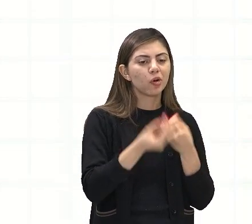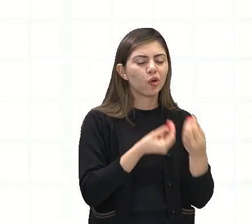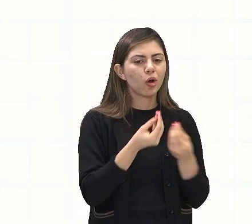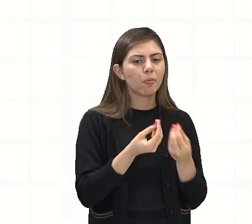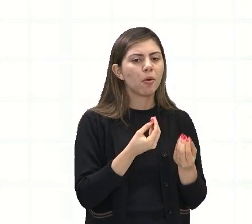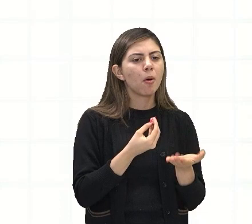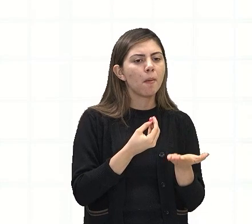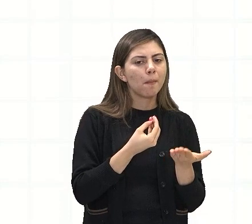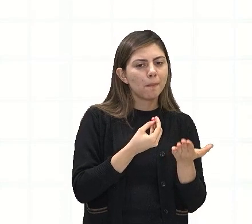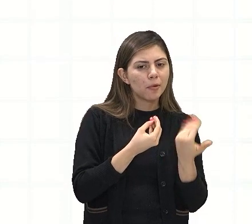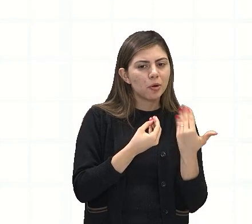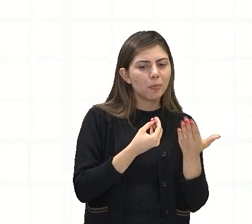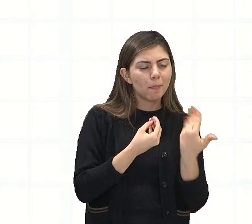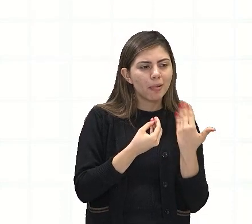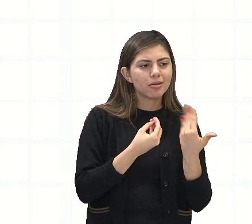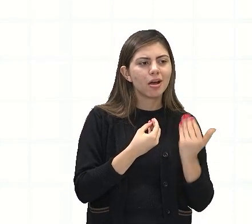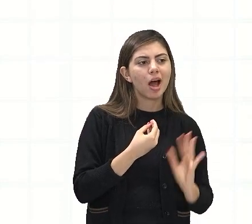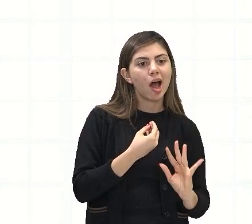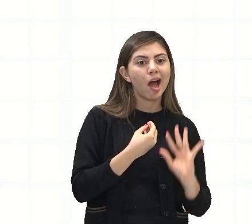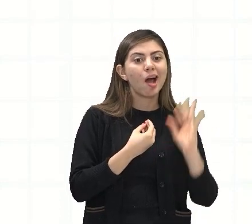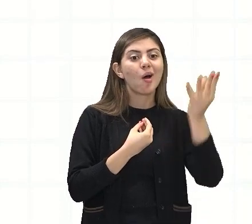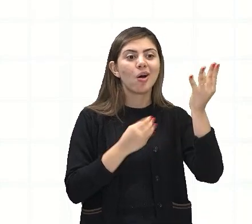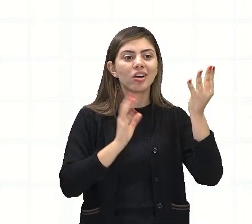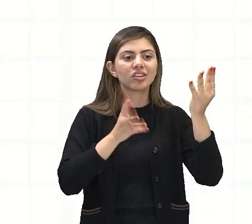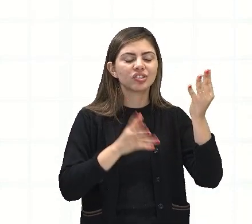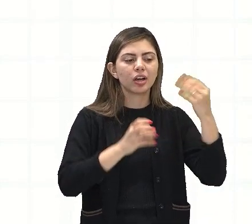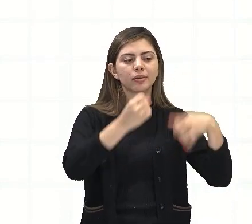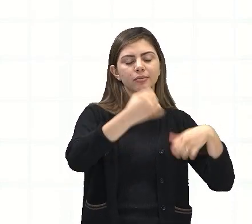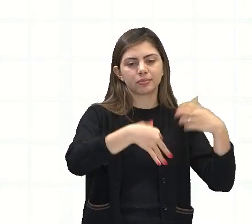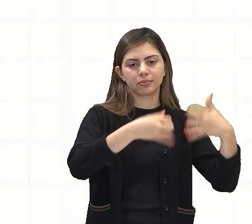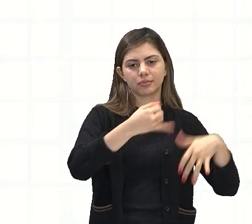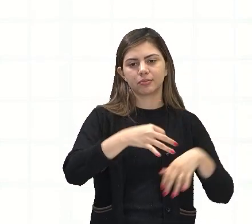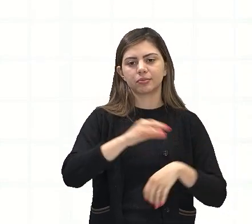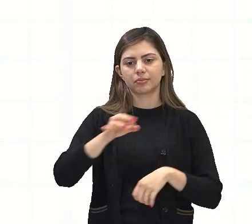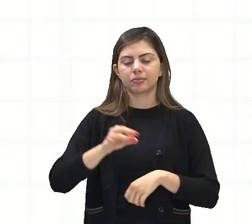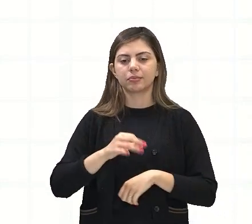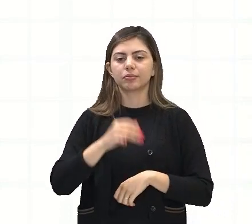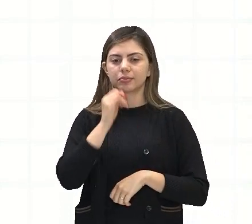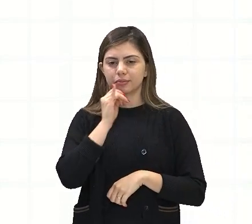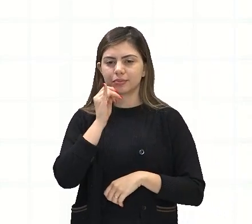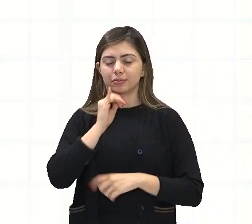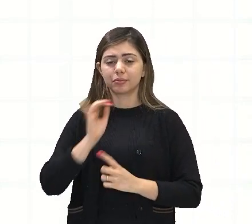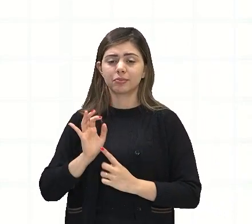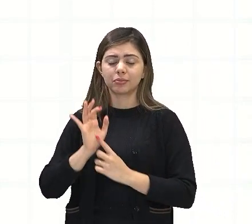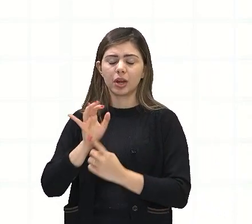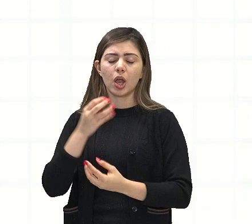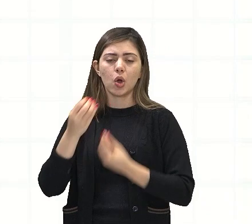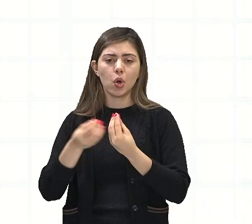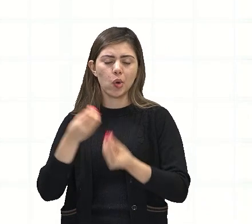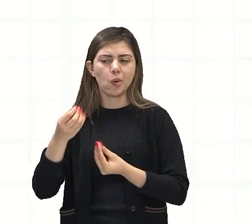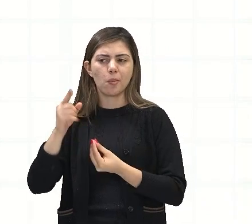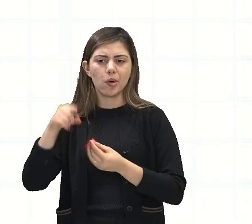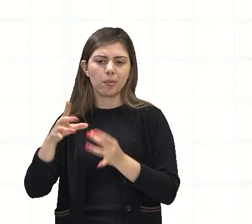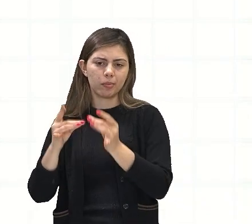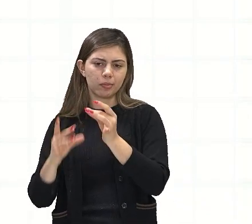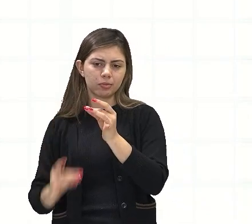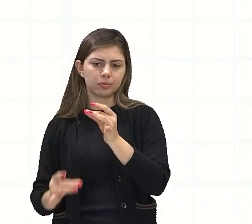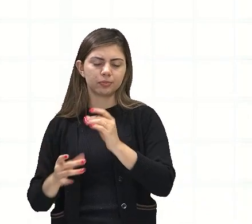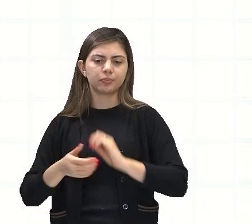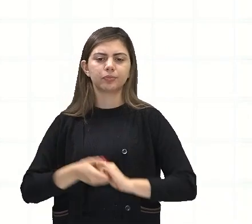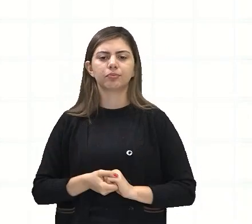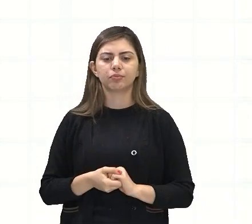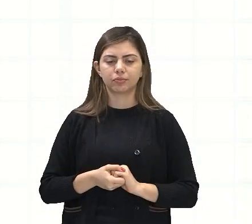perfeito. O fato já aconteceu e o narrador está contando a história. Vamos ver um exemplo, então, dessa tipologia